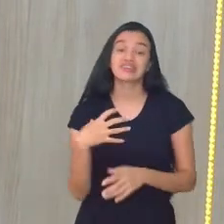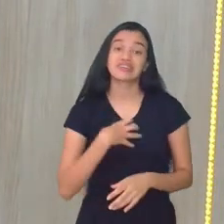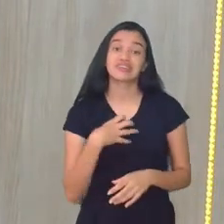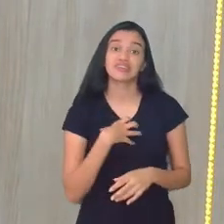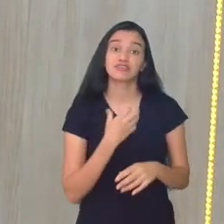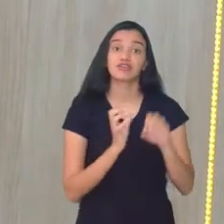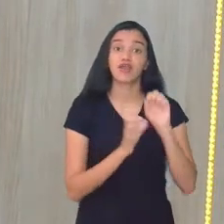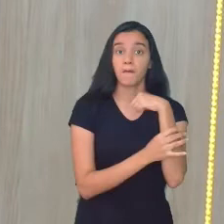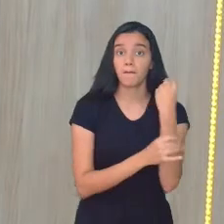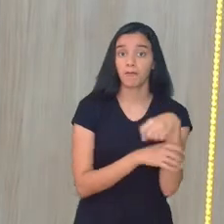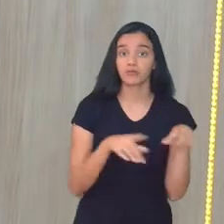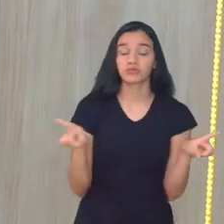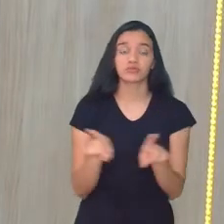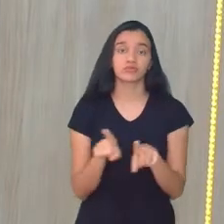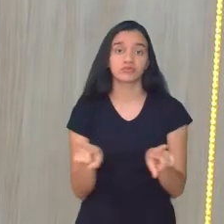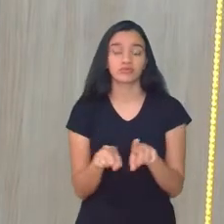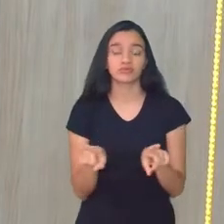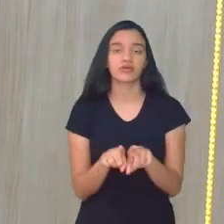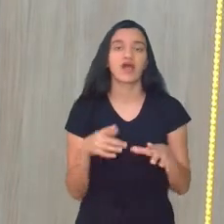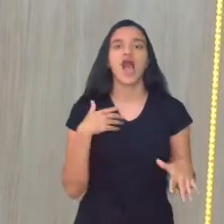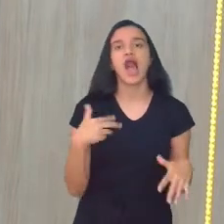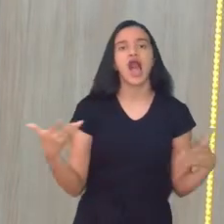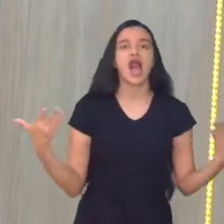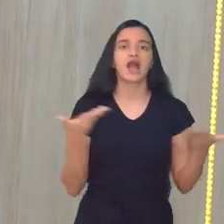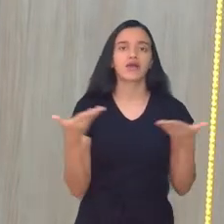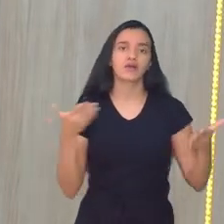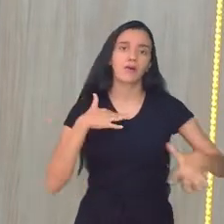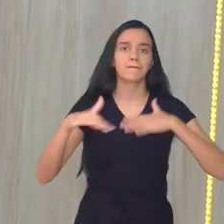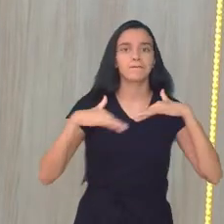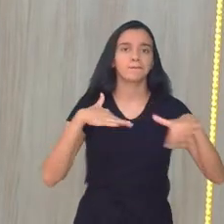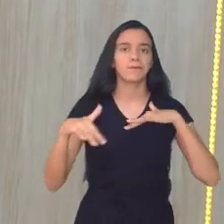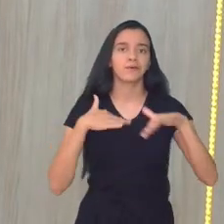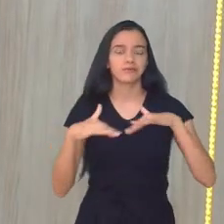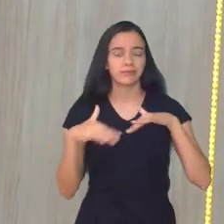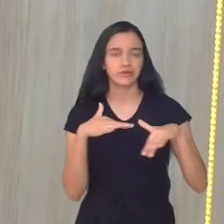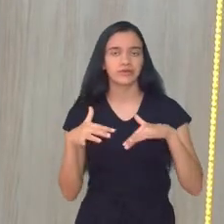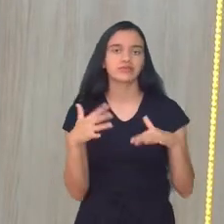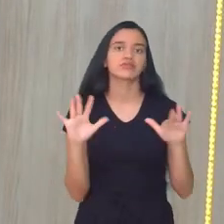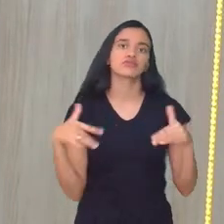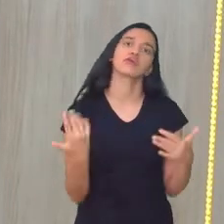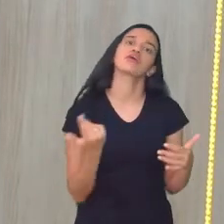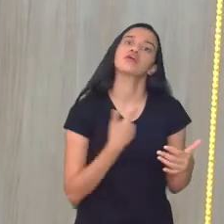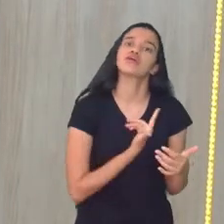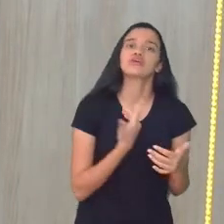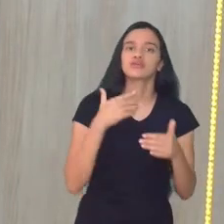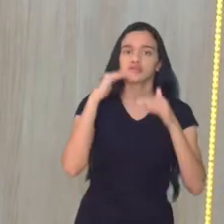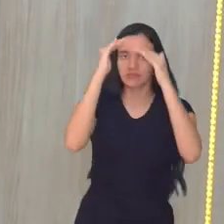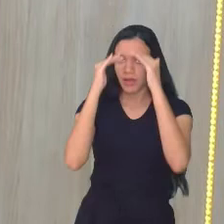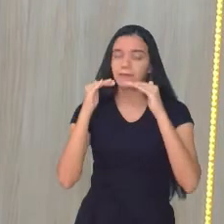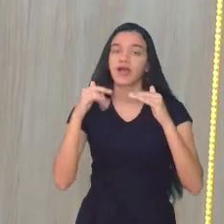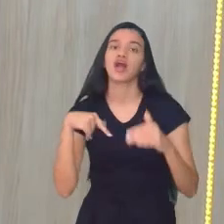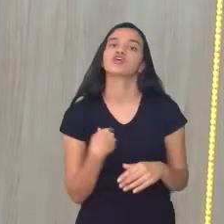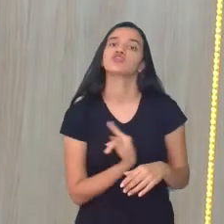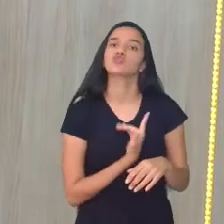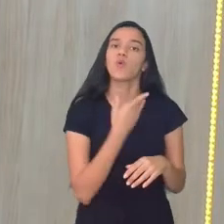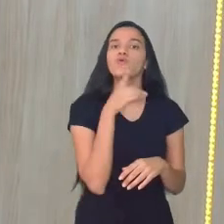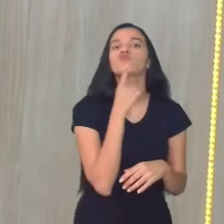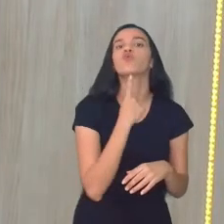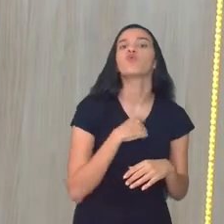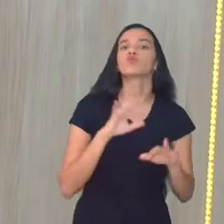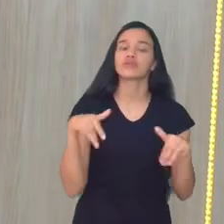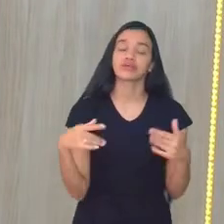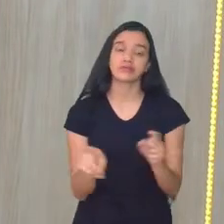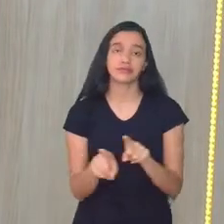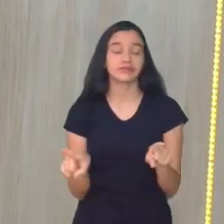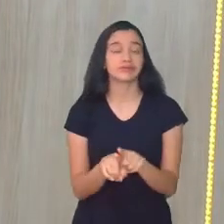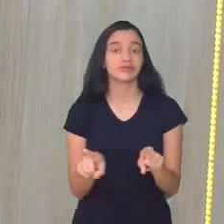motores, e agora os movimentos serão voluntários, aqueles que obedecem à nossa vontade. E aí eu também